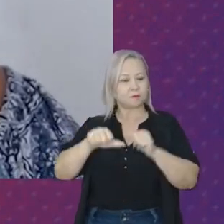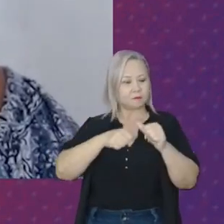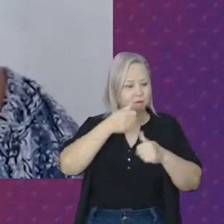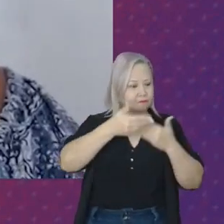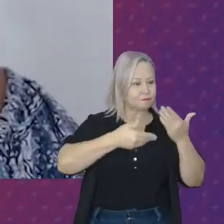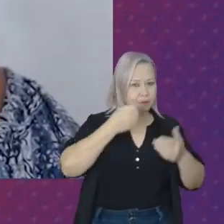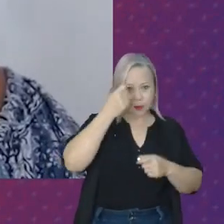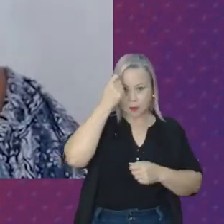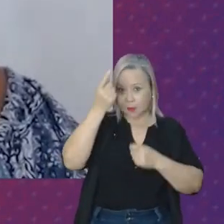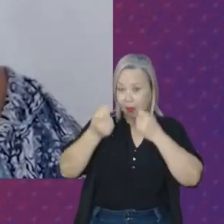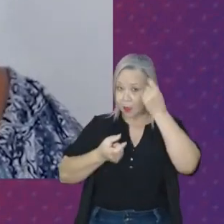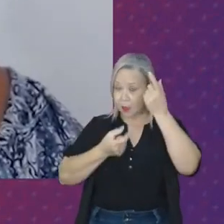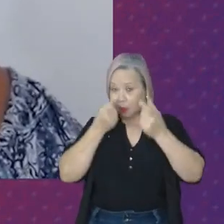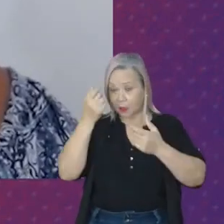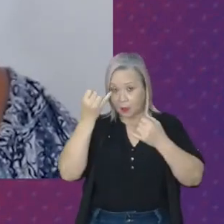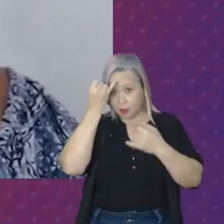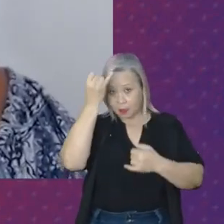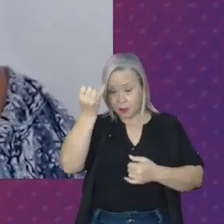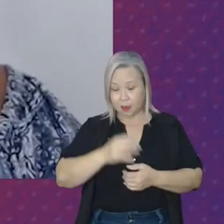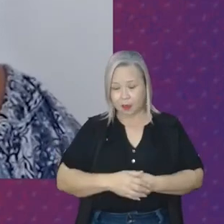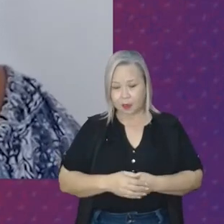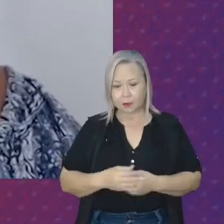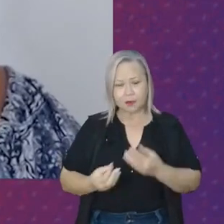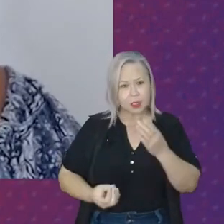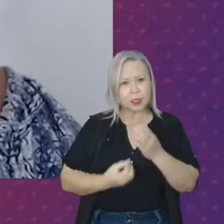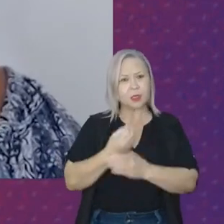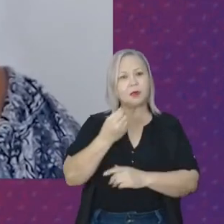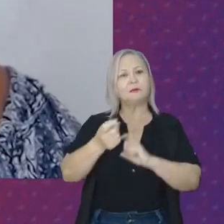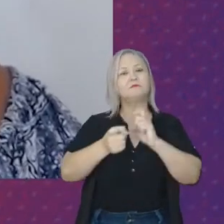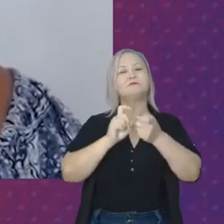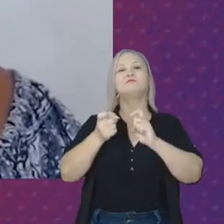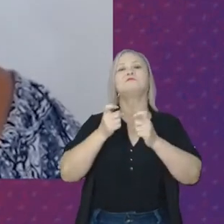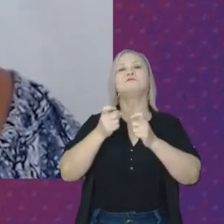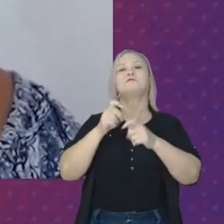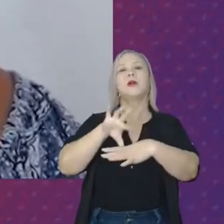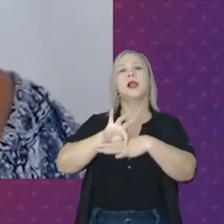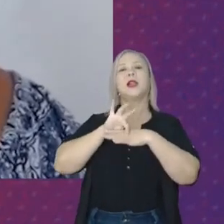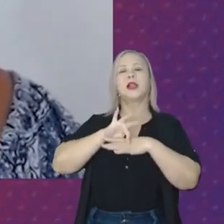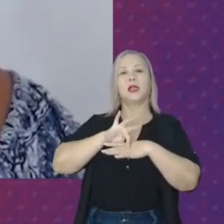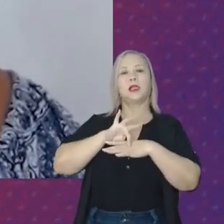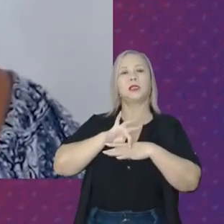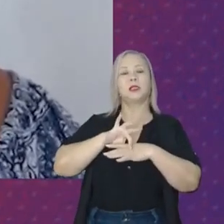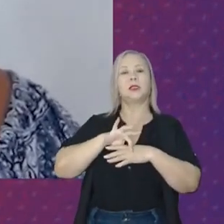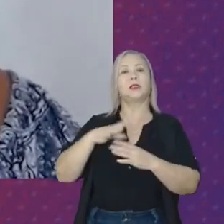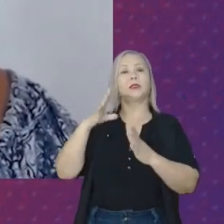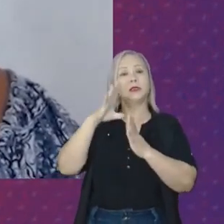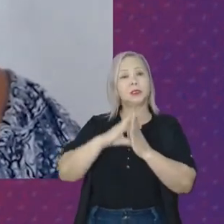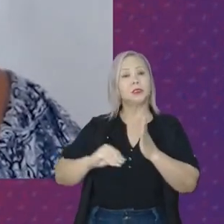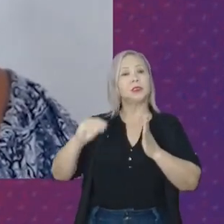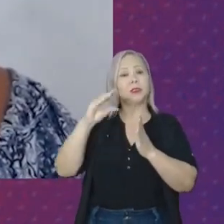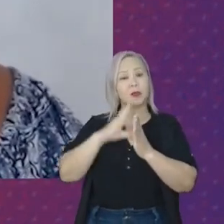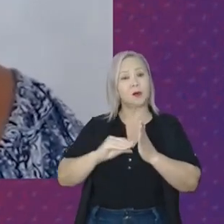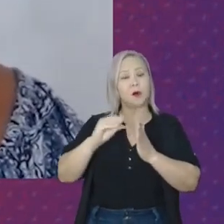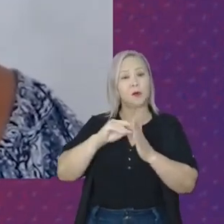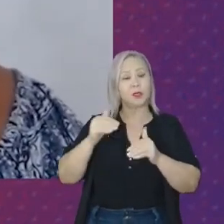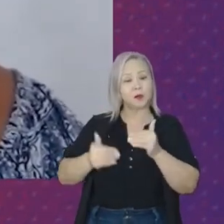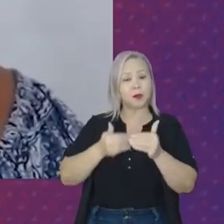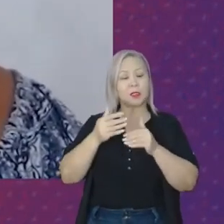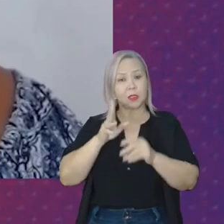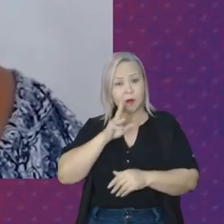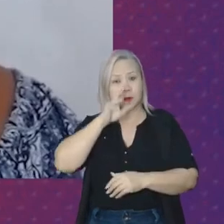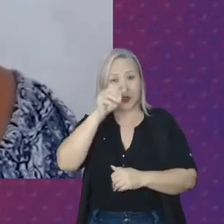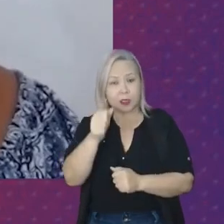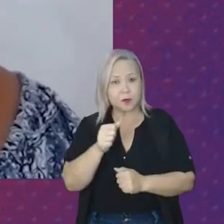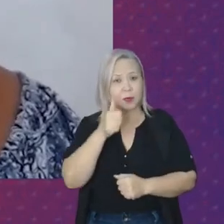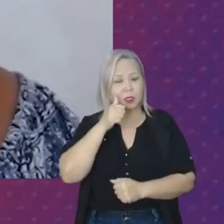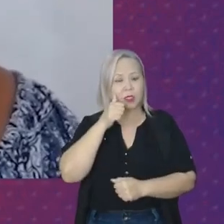trocar ideias e gerar lideranças que repliquem esse processo de fortalecimento das